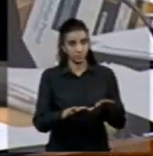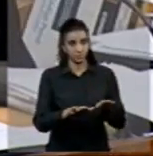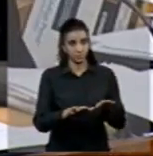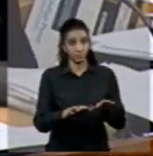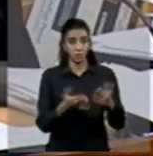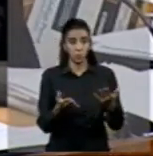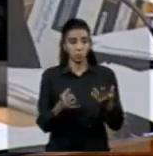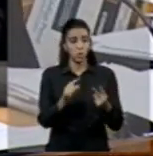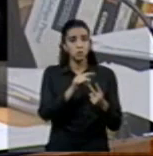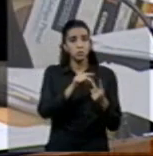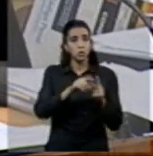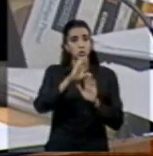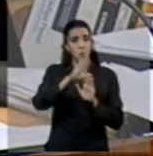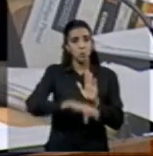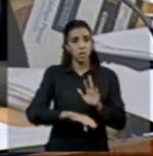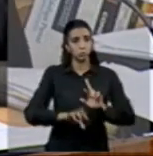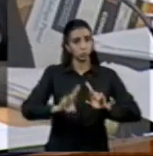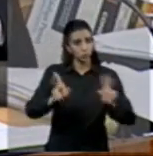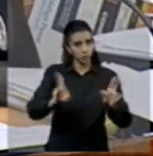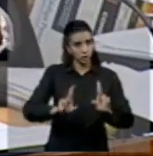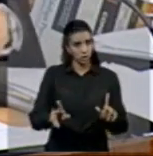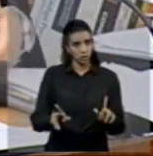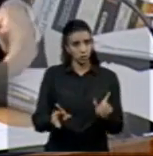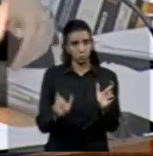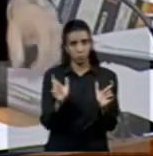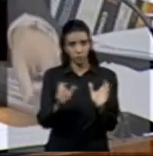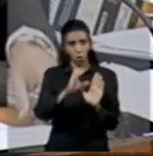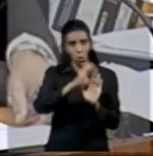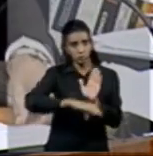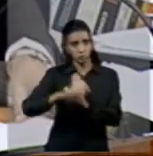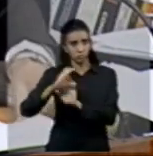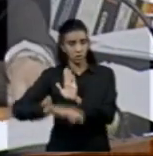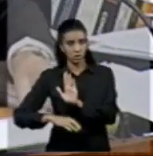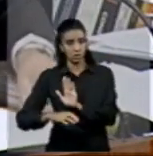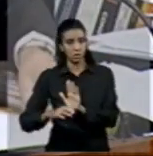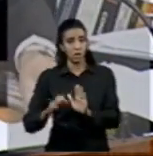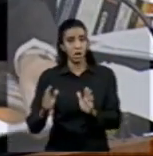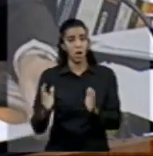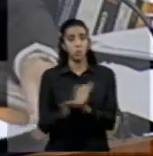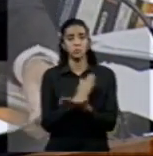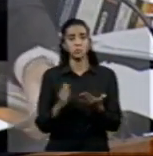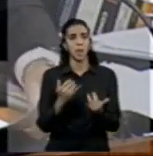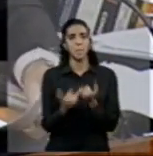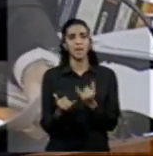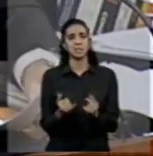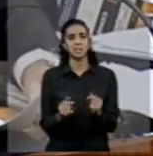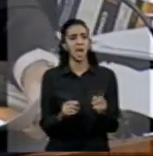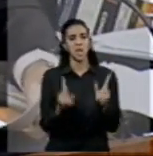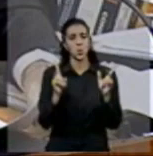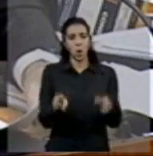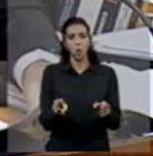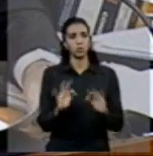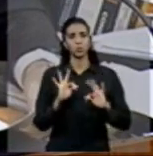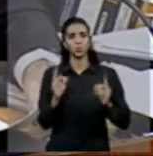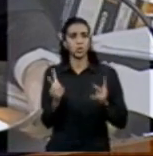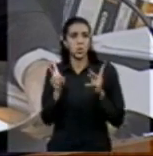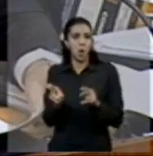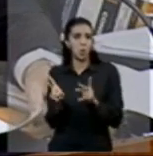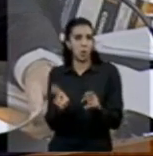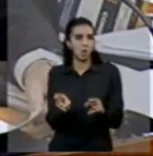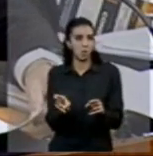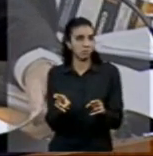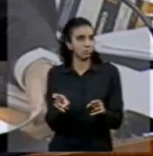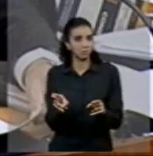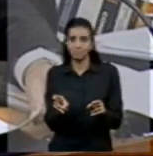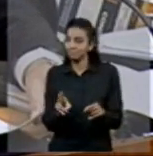os dois conceitos diversos passaram a ser tratados por alguns como um único conceito. E